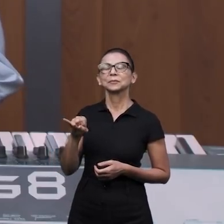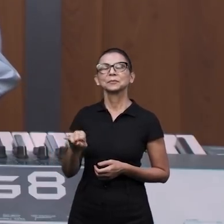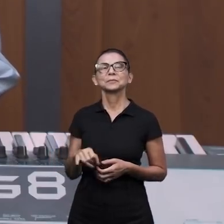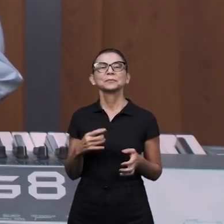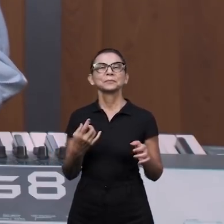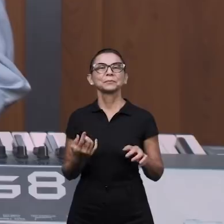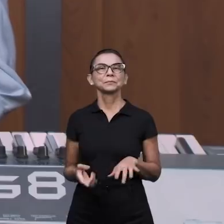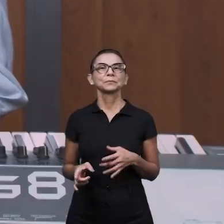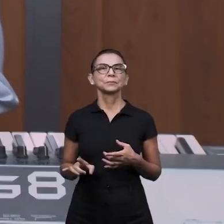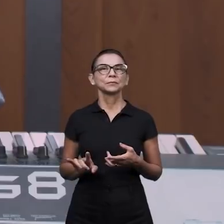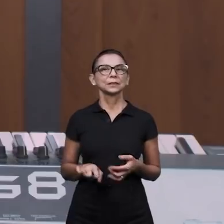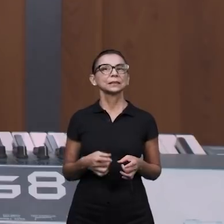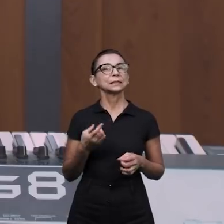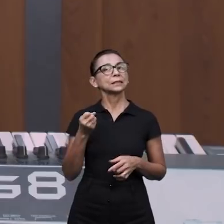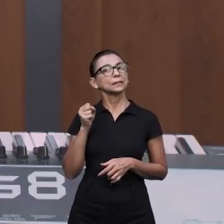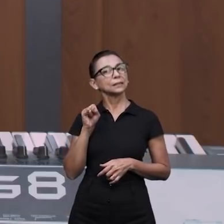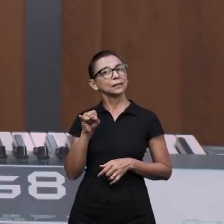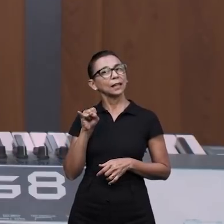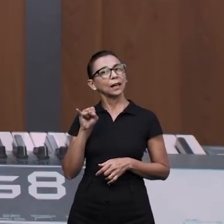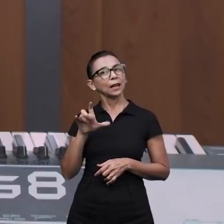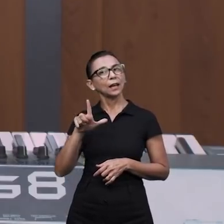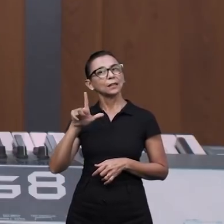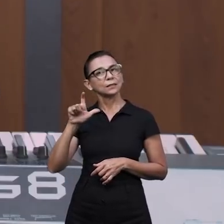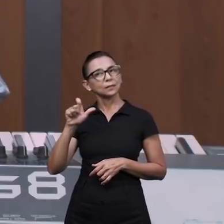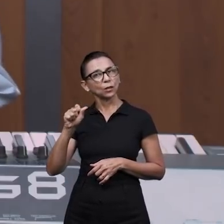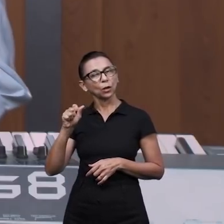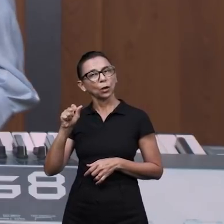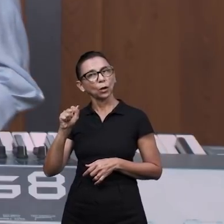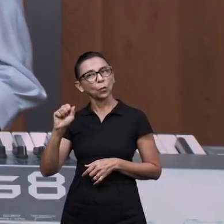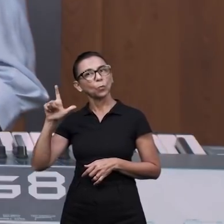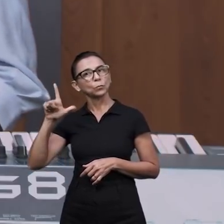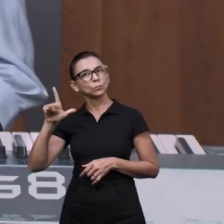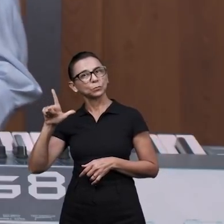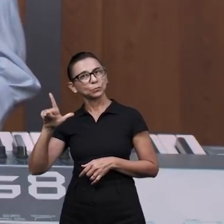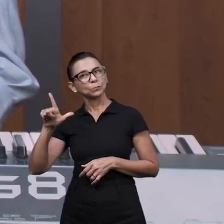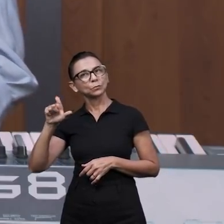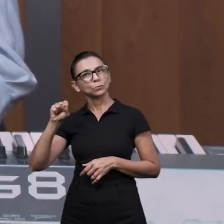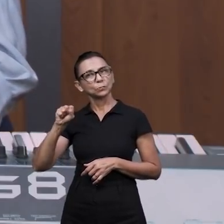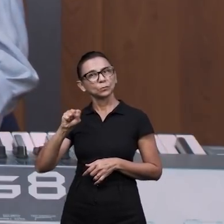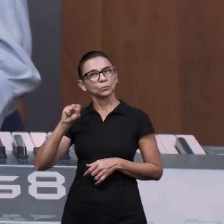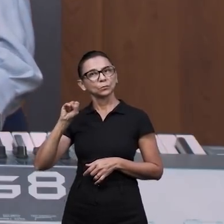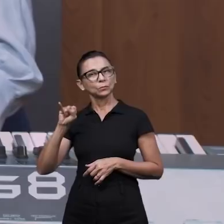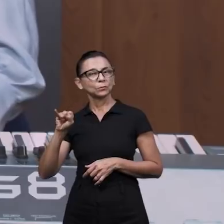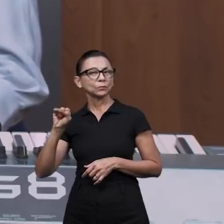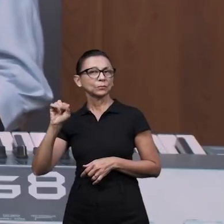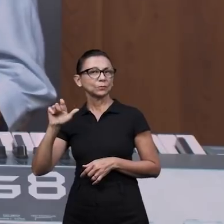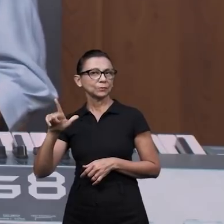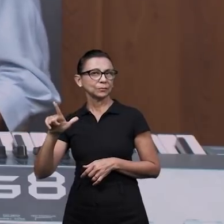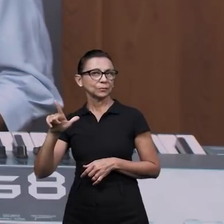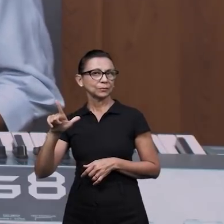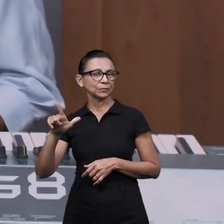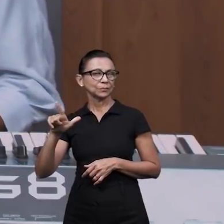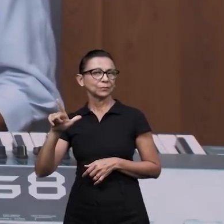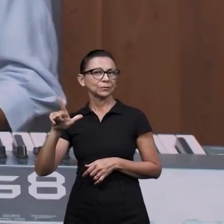Sol, sol, sol, lá, sol, si, si, lá, sol. Si, lá, sol, mi,